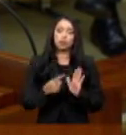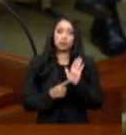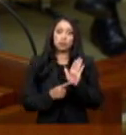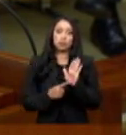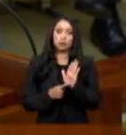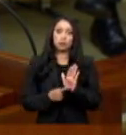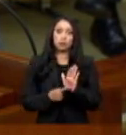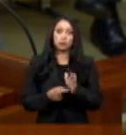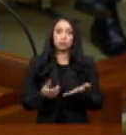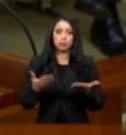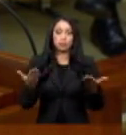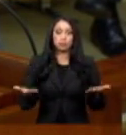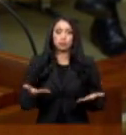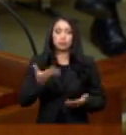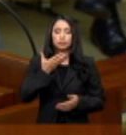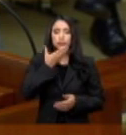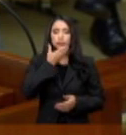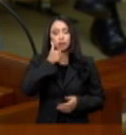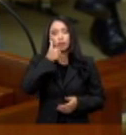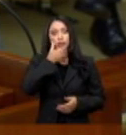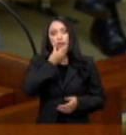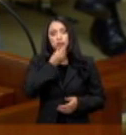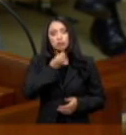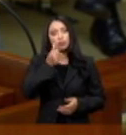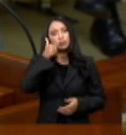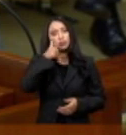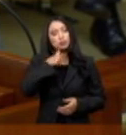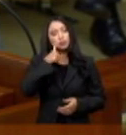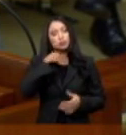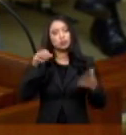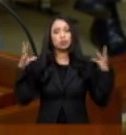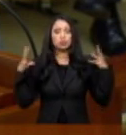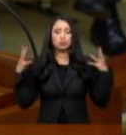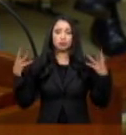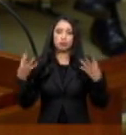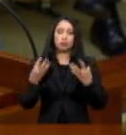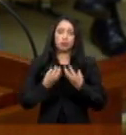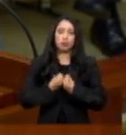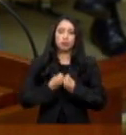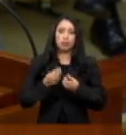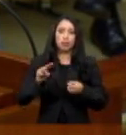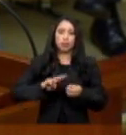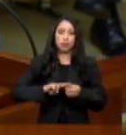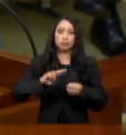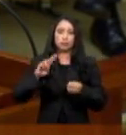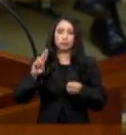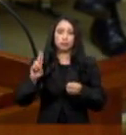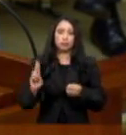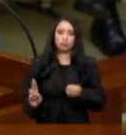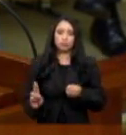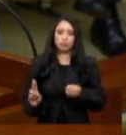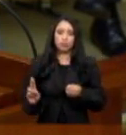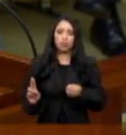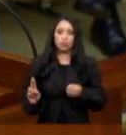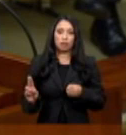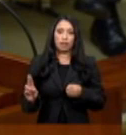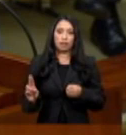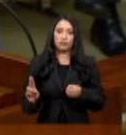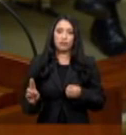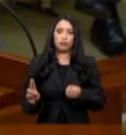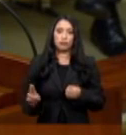sentido, senhores e senhoras ministros e ministras, a Advocacia Geral da União se